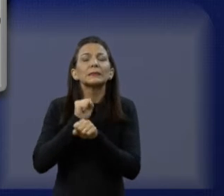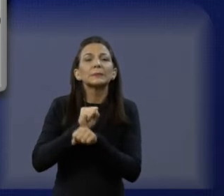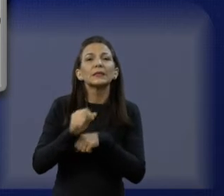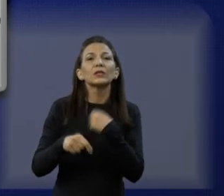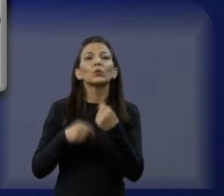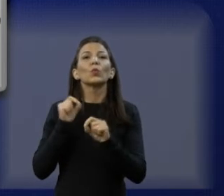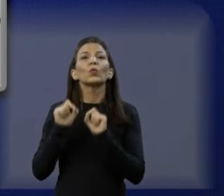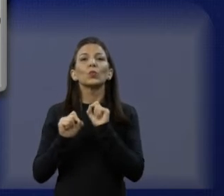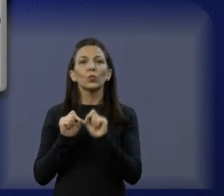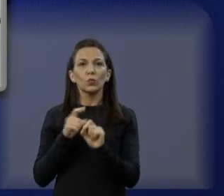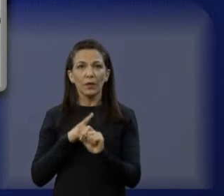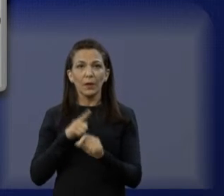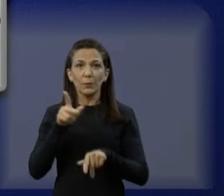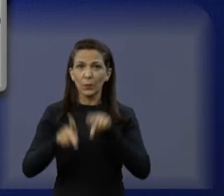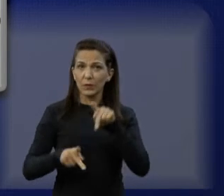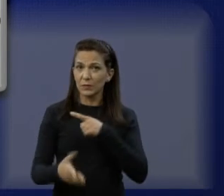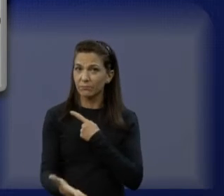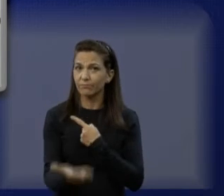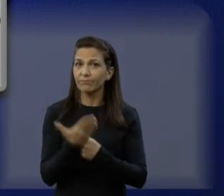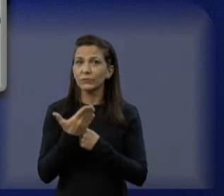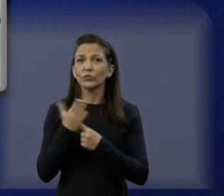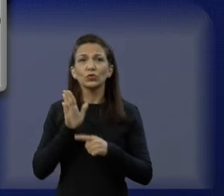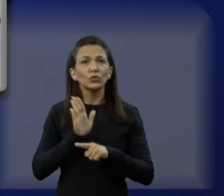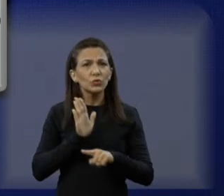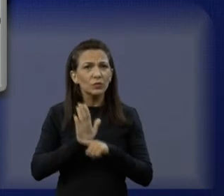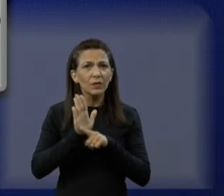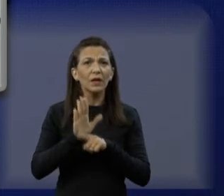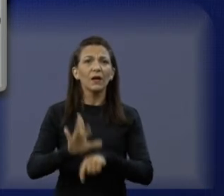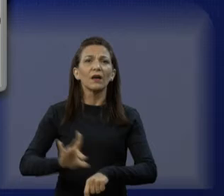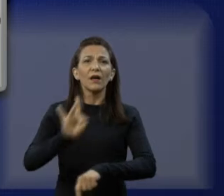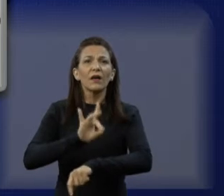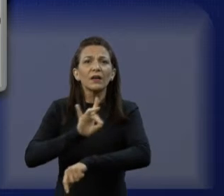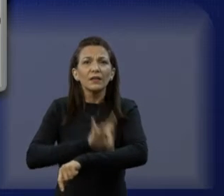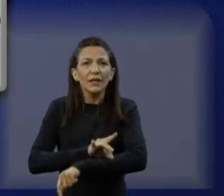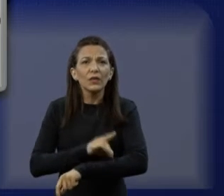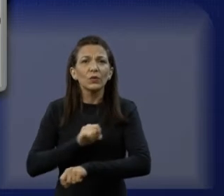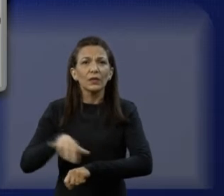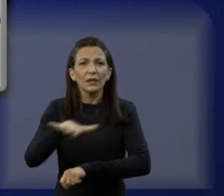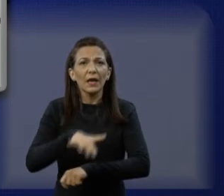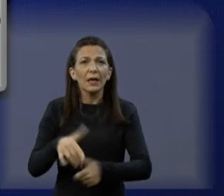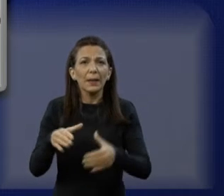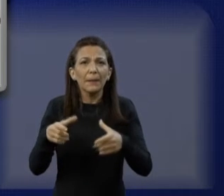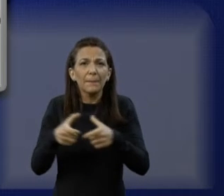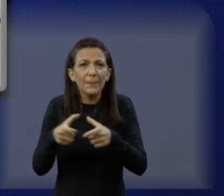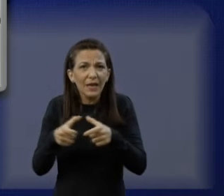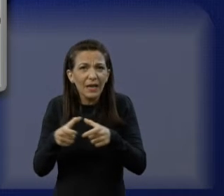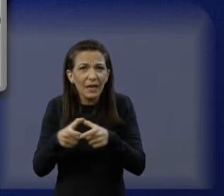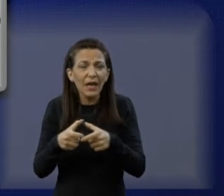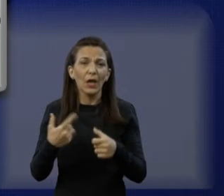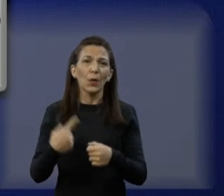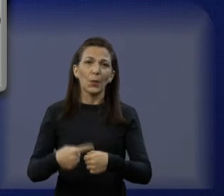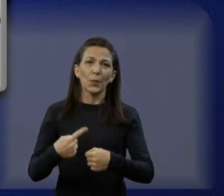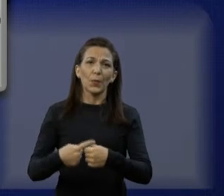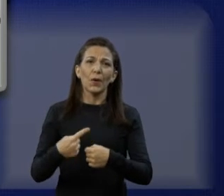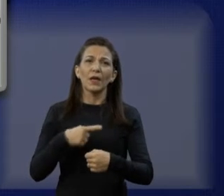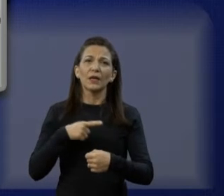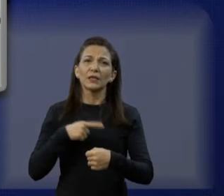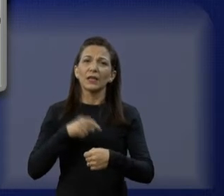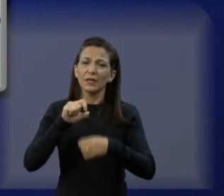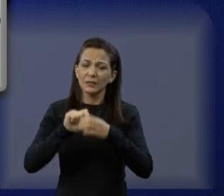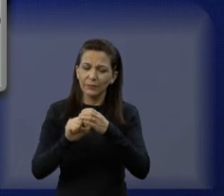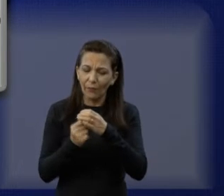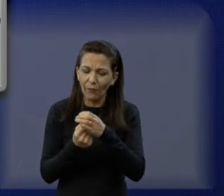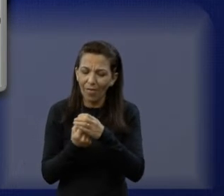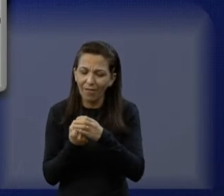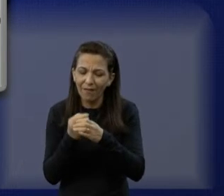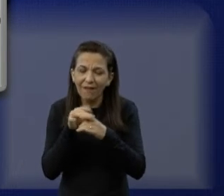obviamente e não precisa ajudar a dengue é naquele espaço pequeno do bairro da pessoa que tá tendo bastante Surf e ali